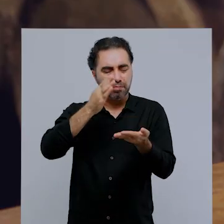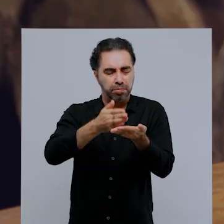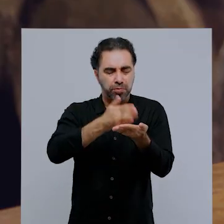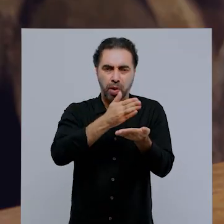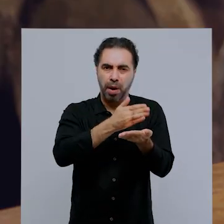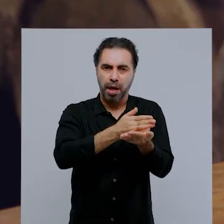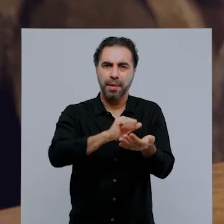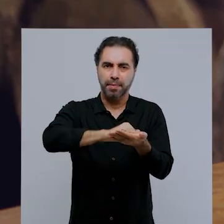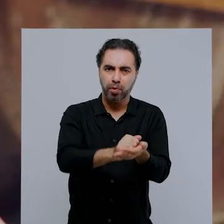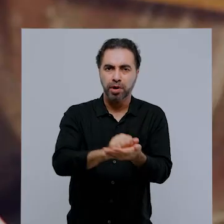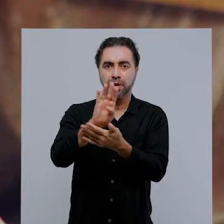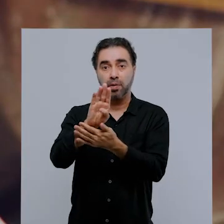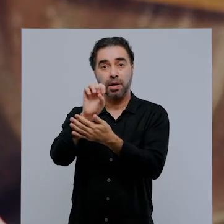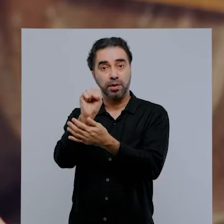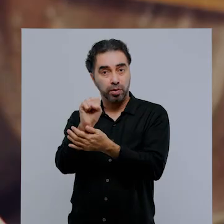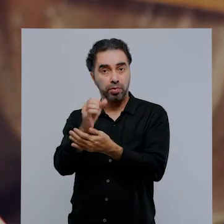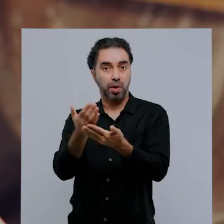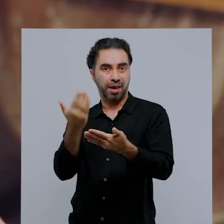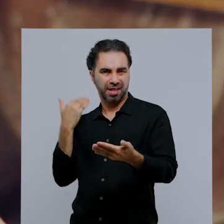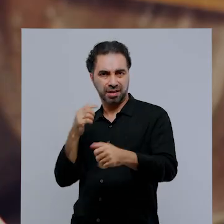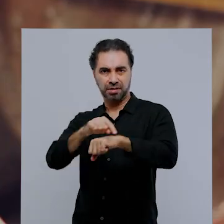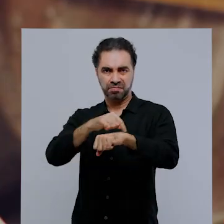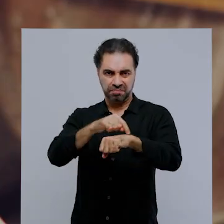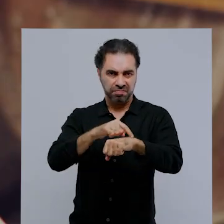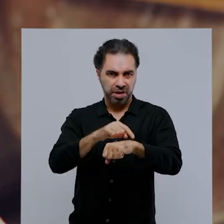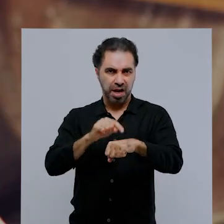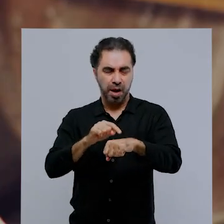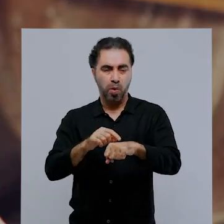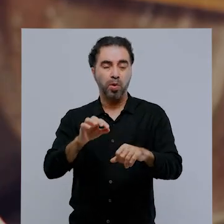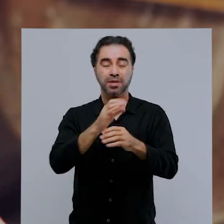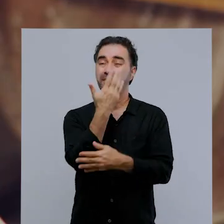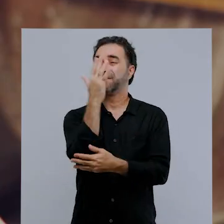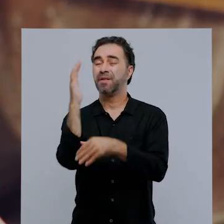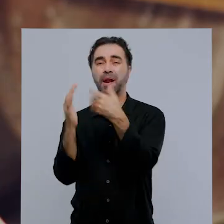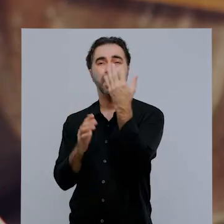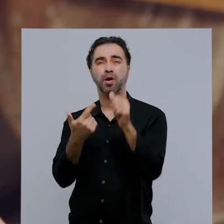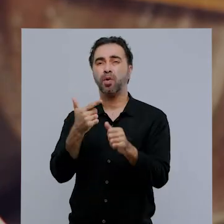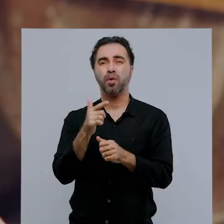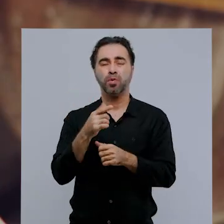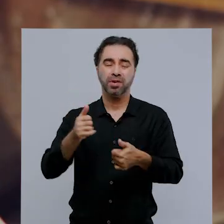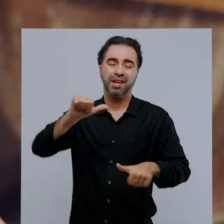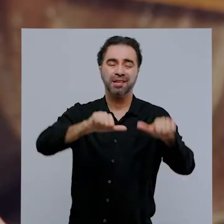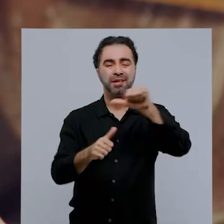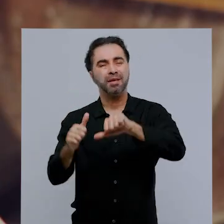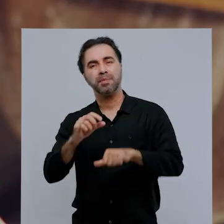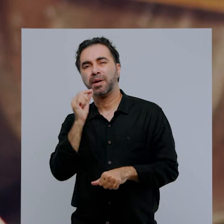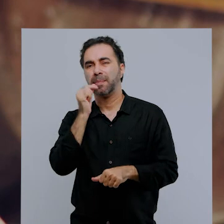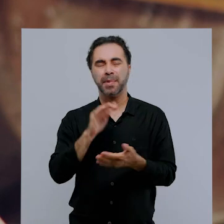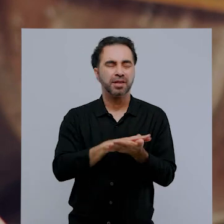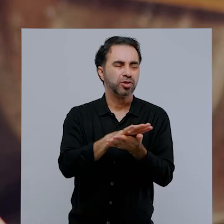horas, a fermentação é toda feita com leveduras selvagens, que não tem adição química, não tem antibiótico, a gente não usa